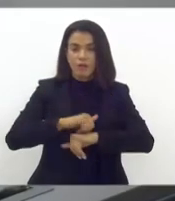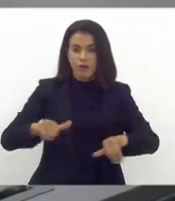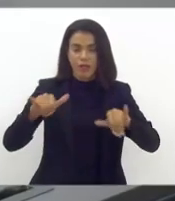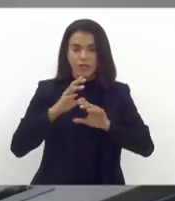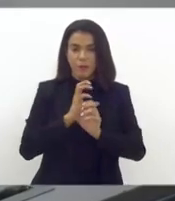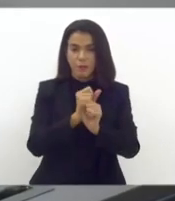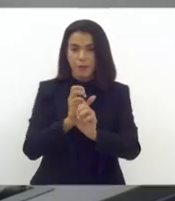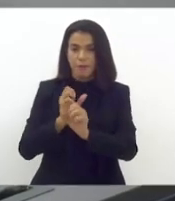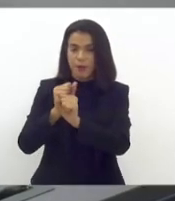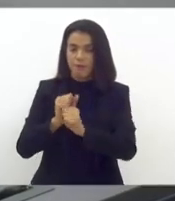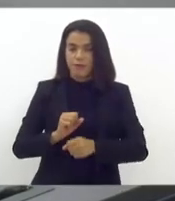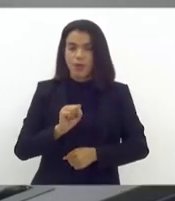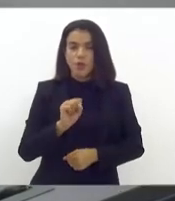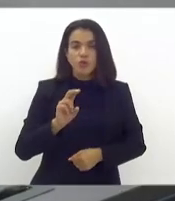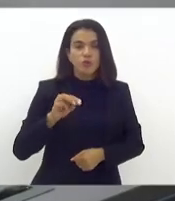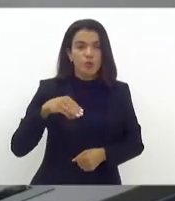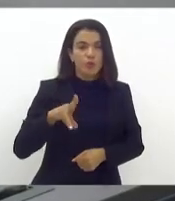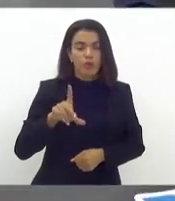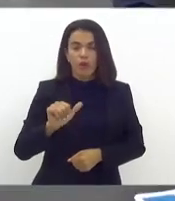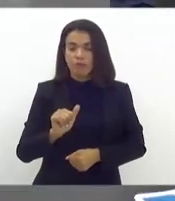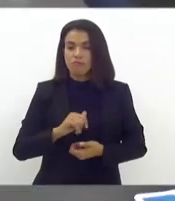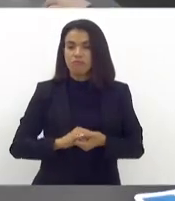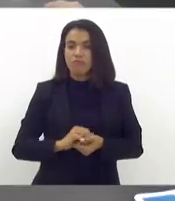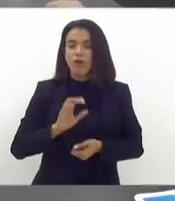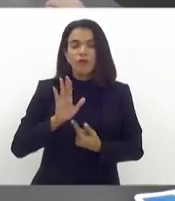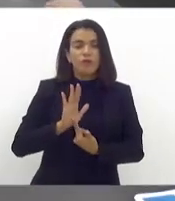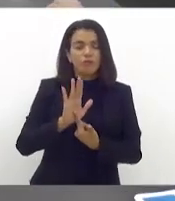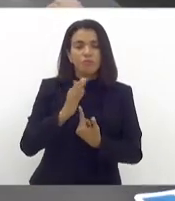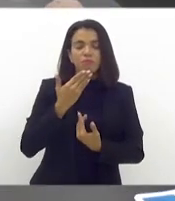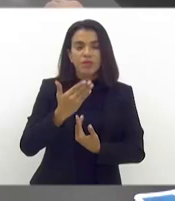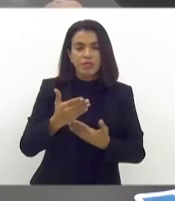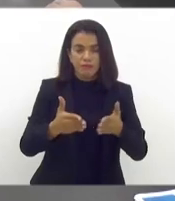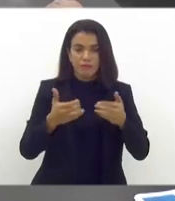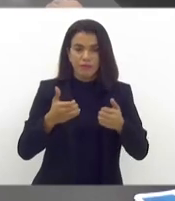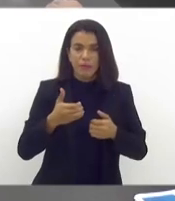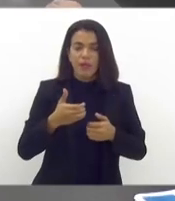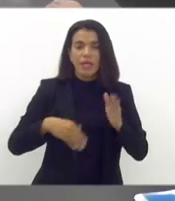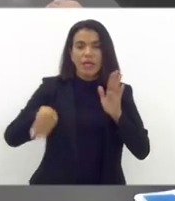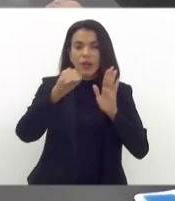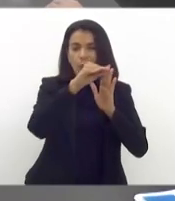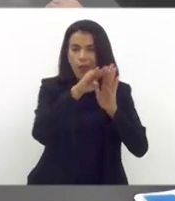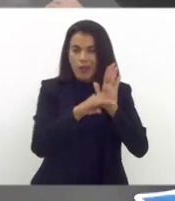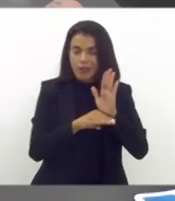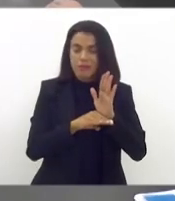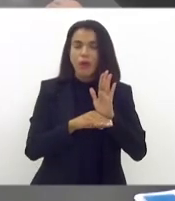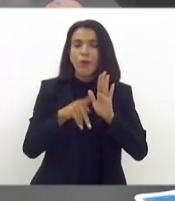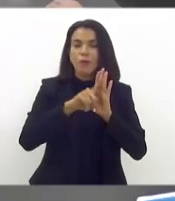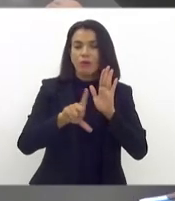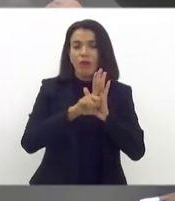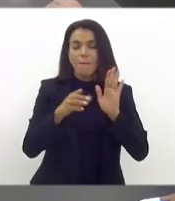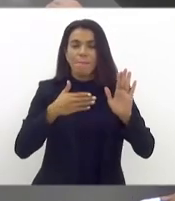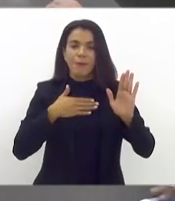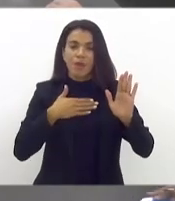todos. Deputado Carlos Mink. Só para pedir para Vossa Excelência, se for possível, incluir na próxima pauta um projeto meu que